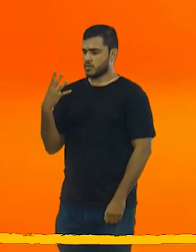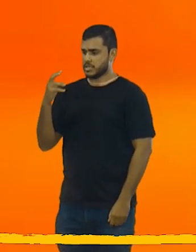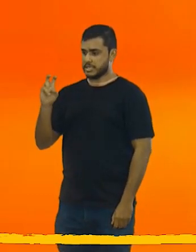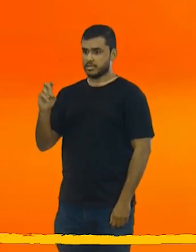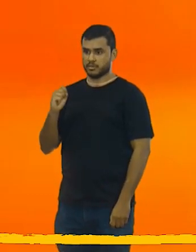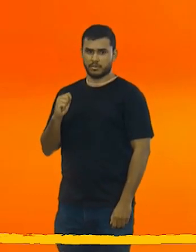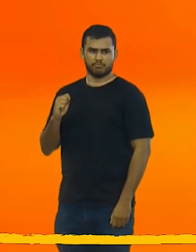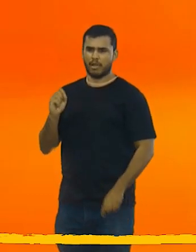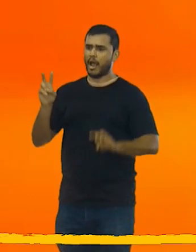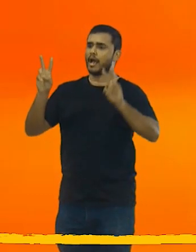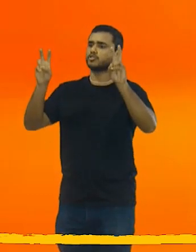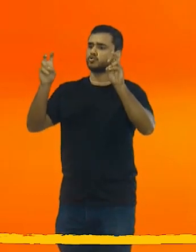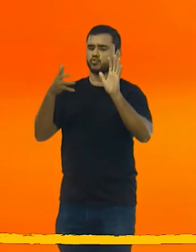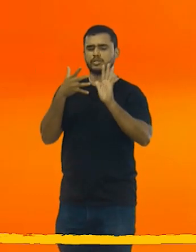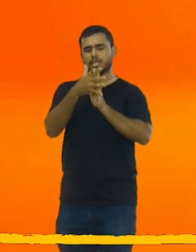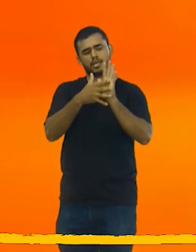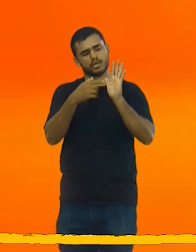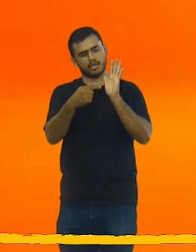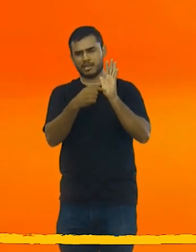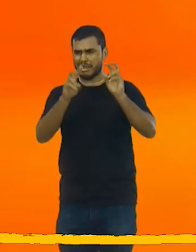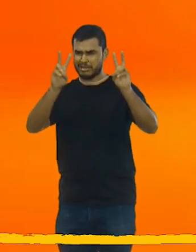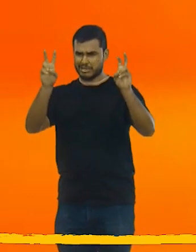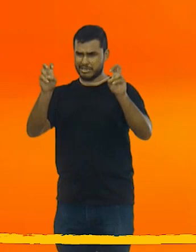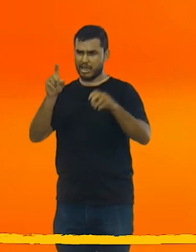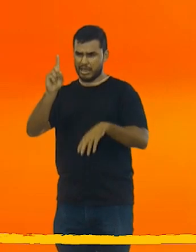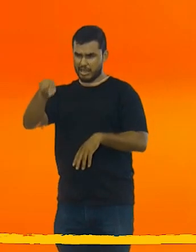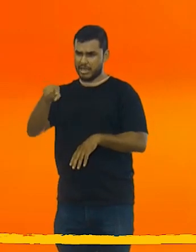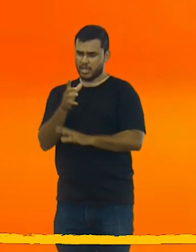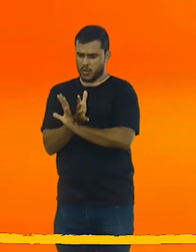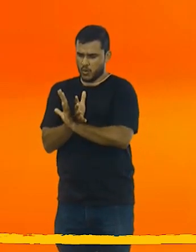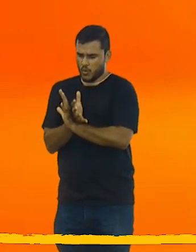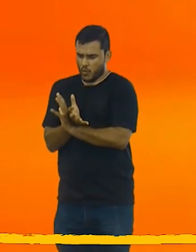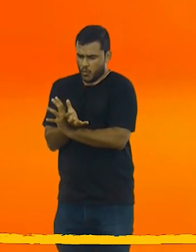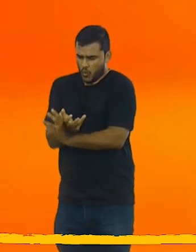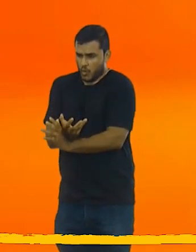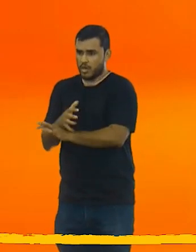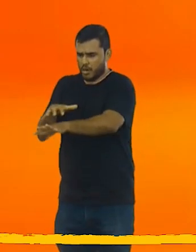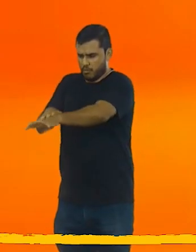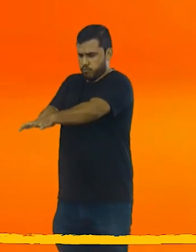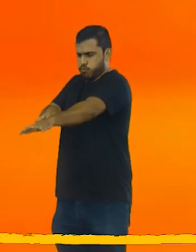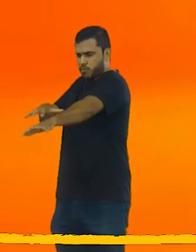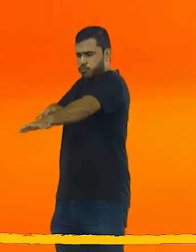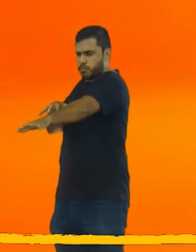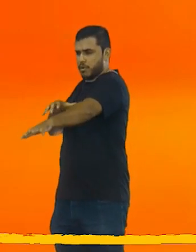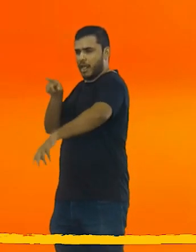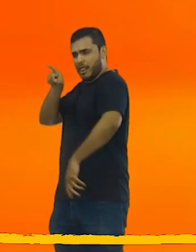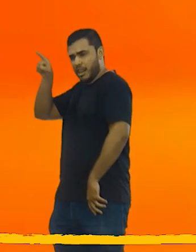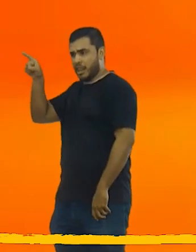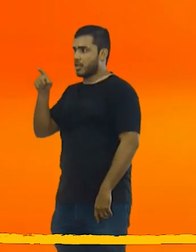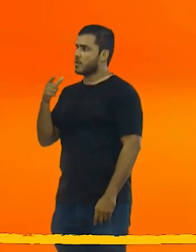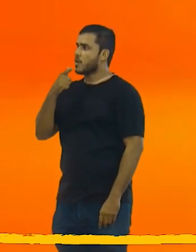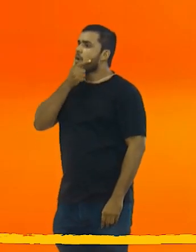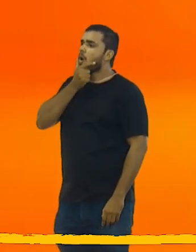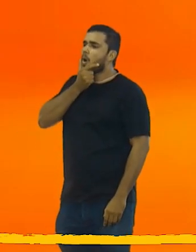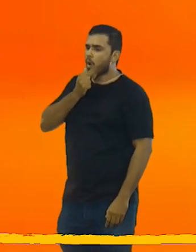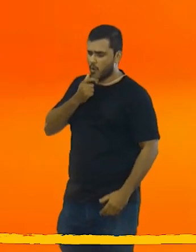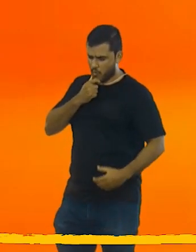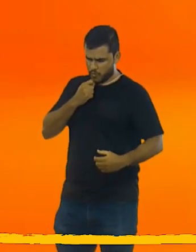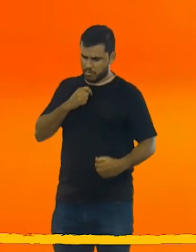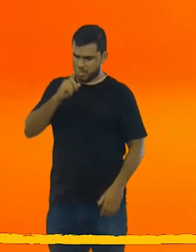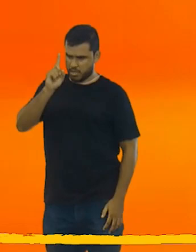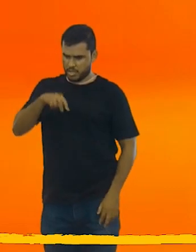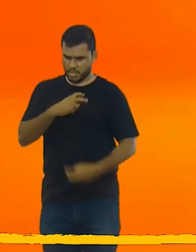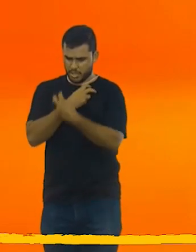está discutindo a seca, o sertão, o jagunço, o cangaceiro. Aqui ele